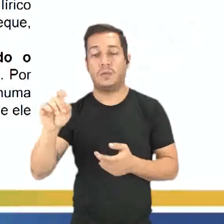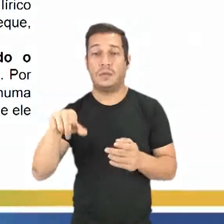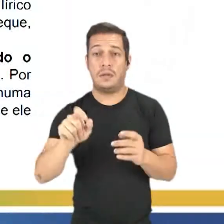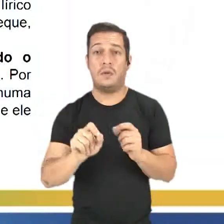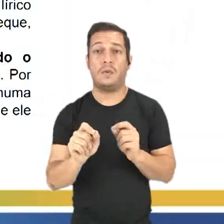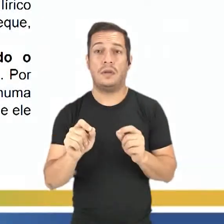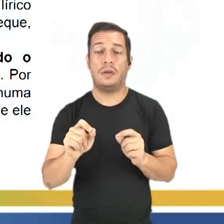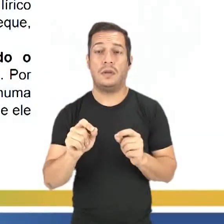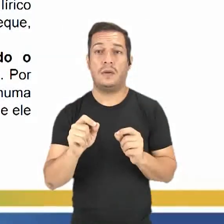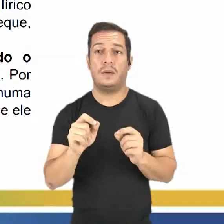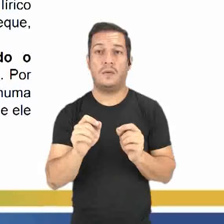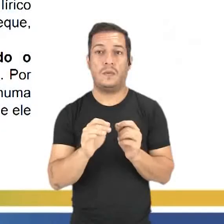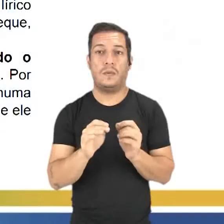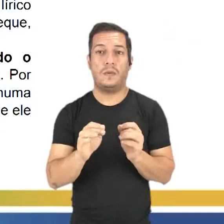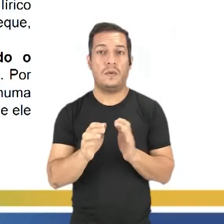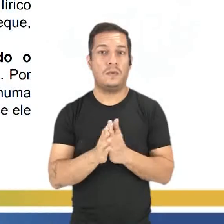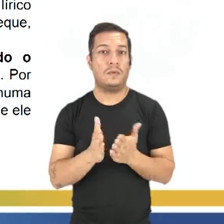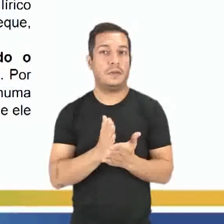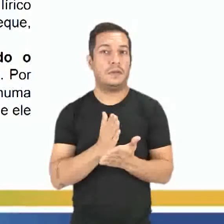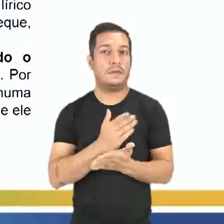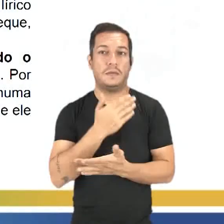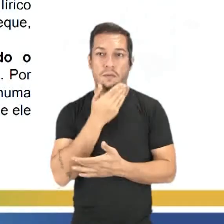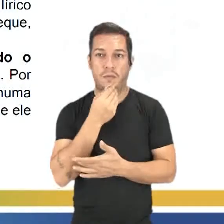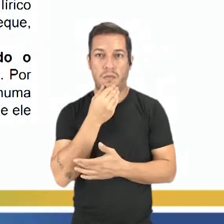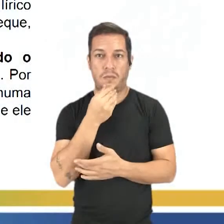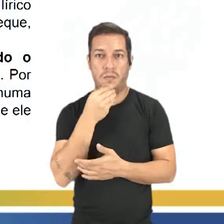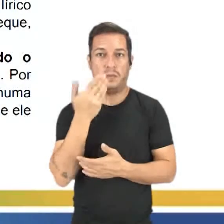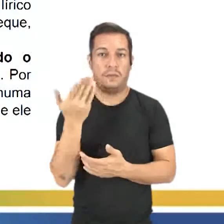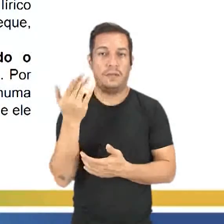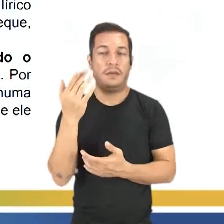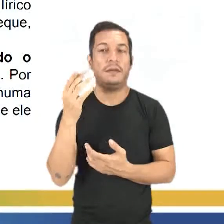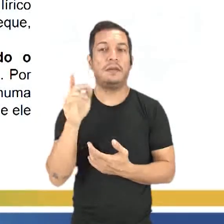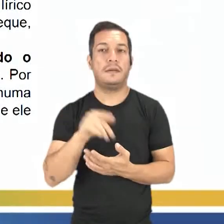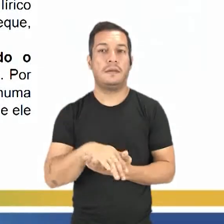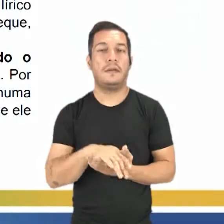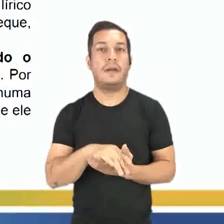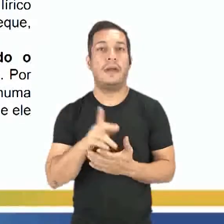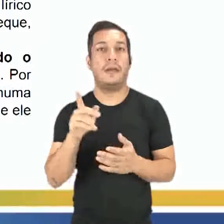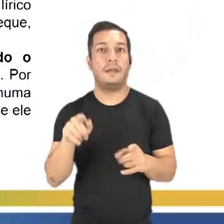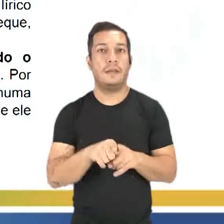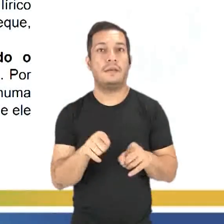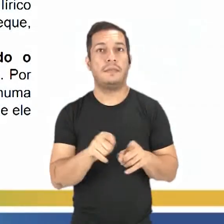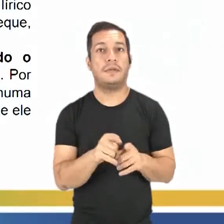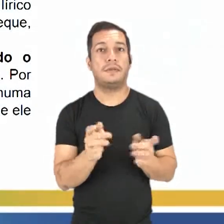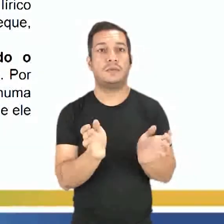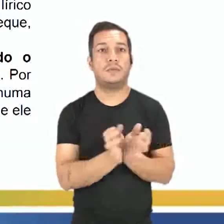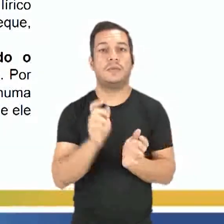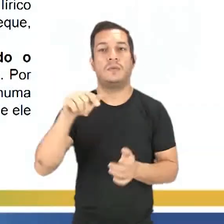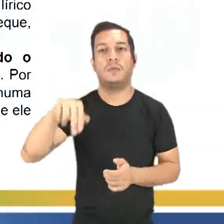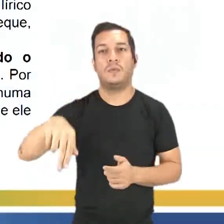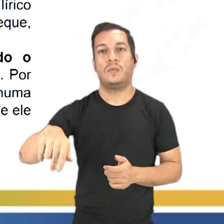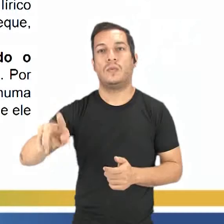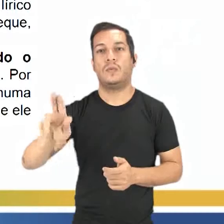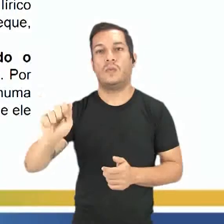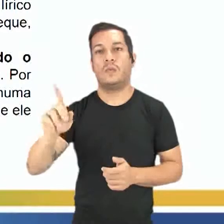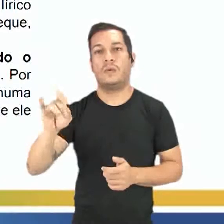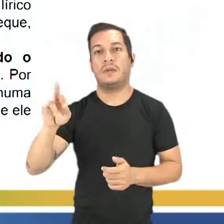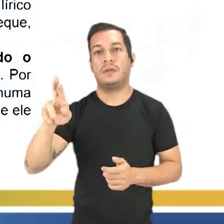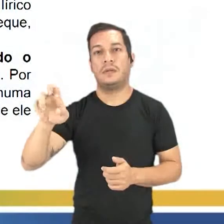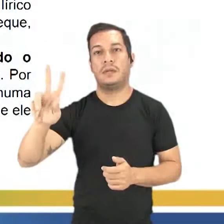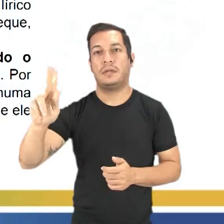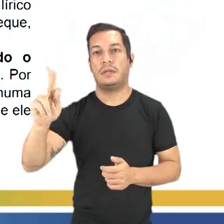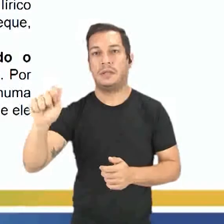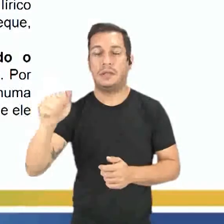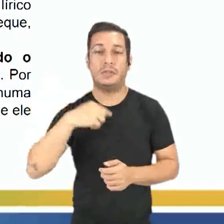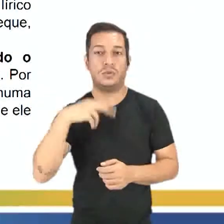desse artista, tá? E de uma quadrilha ou seja, o olhar de um